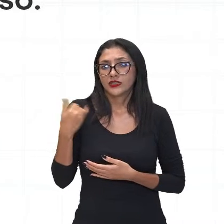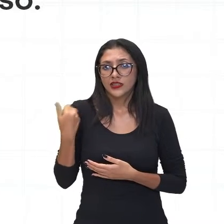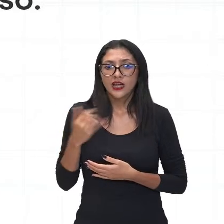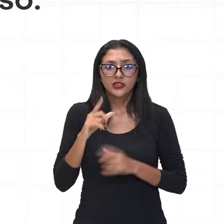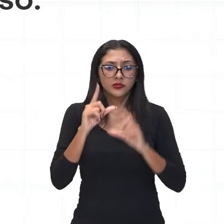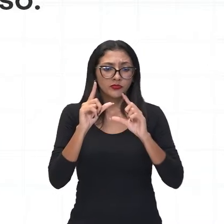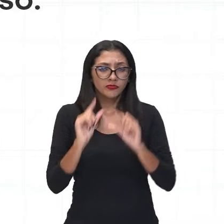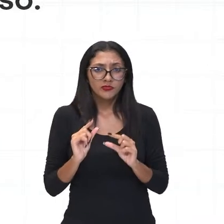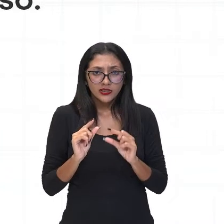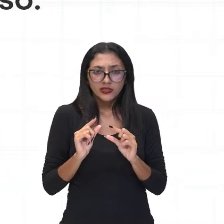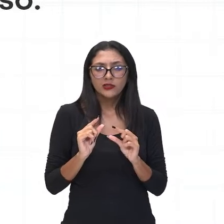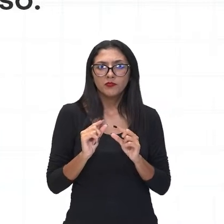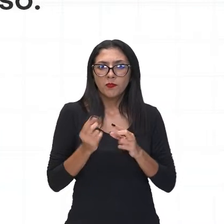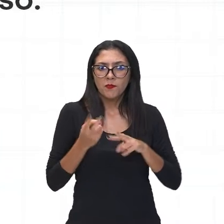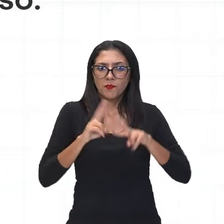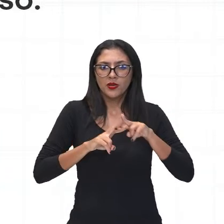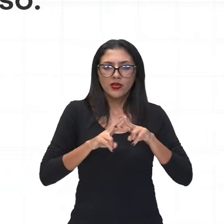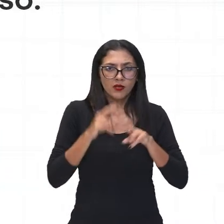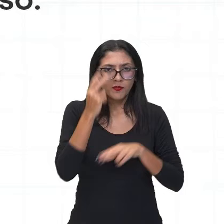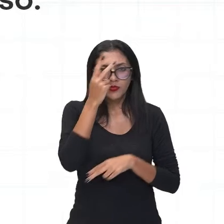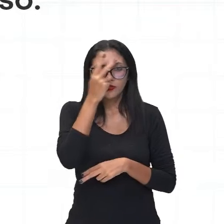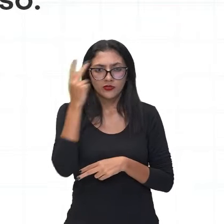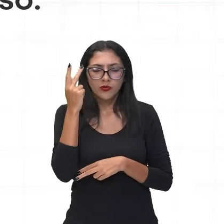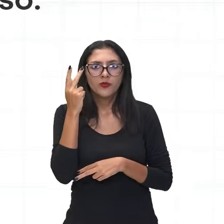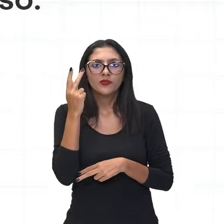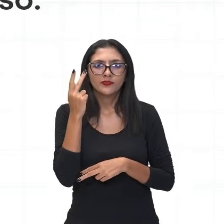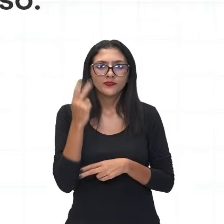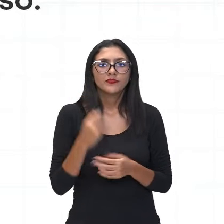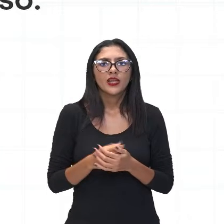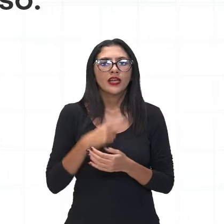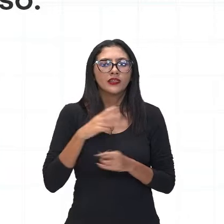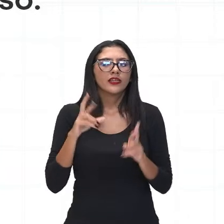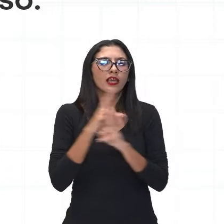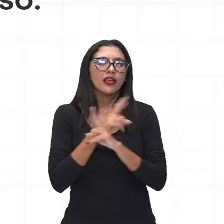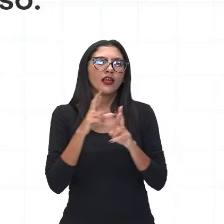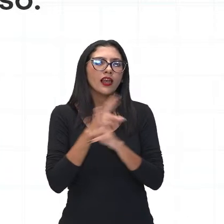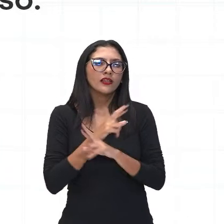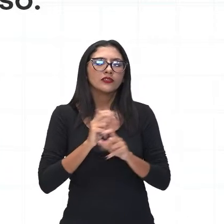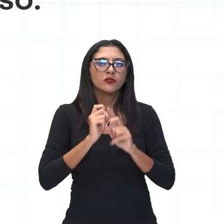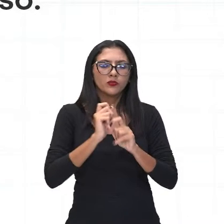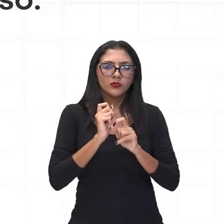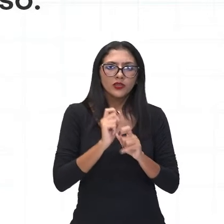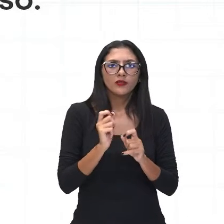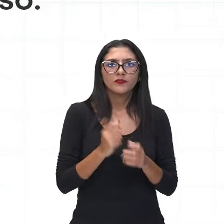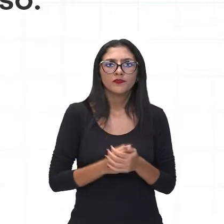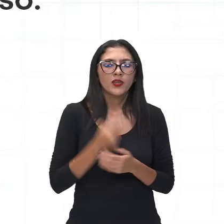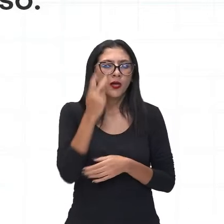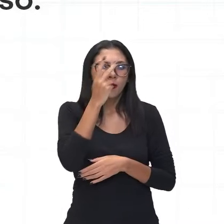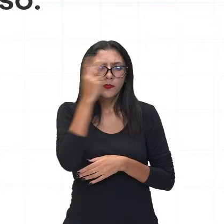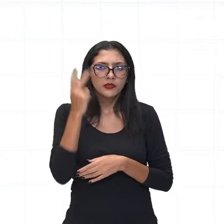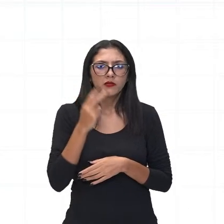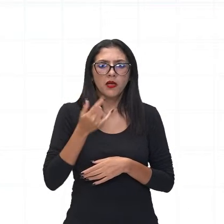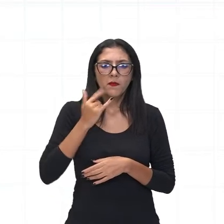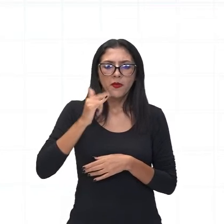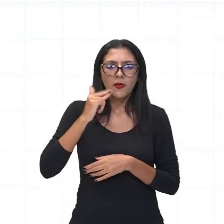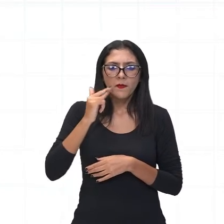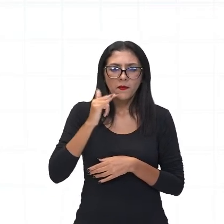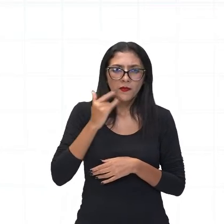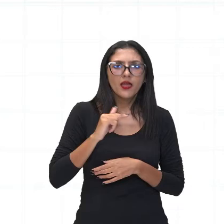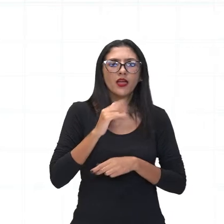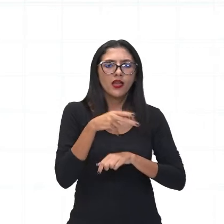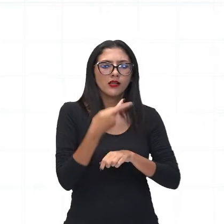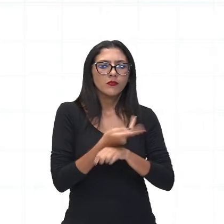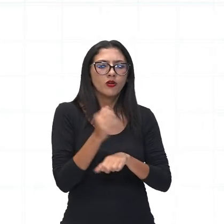produzir mais violência via consumo de álcool e mais mortes violentas via acidentes de trânsito, não